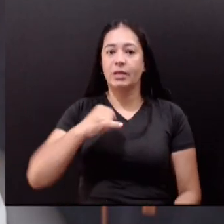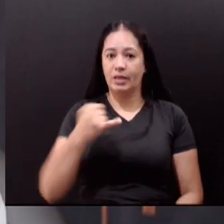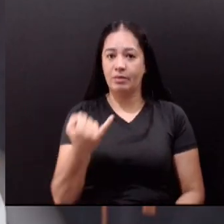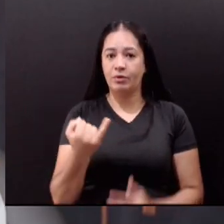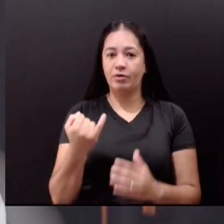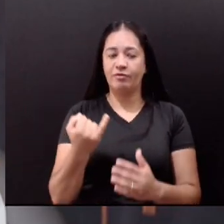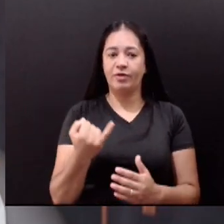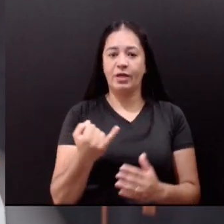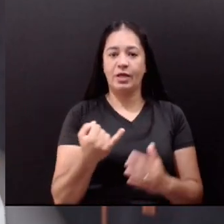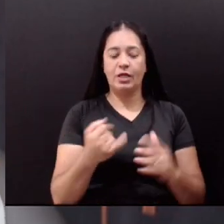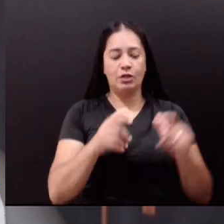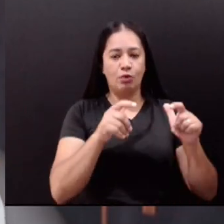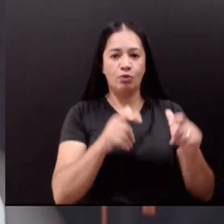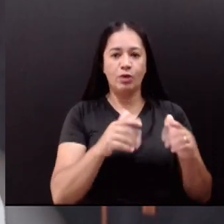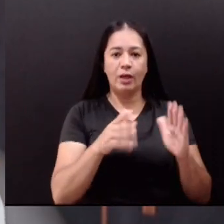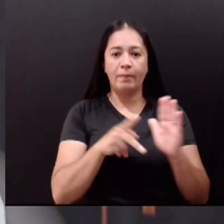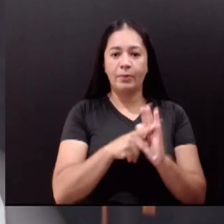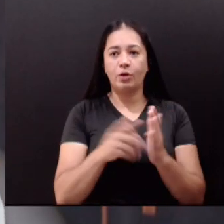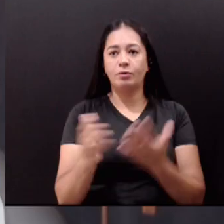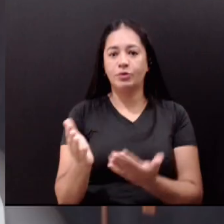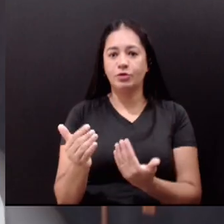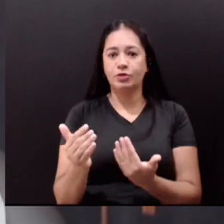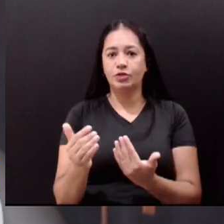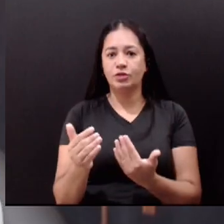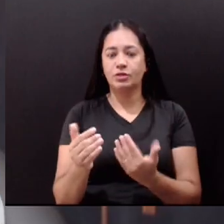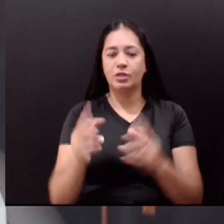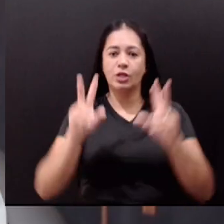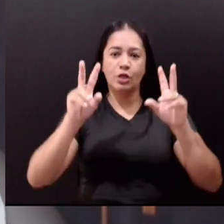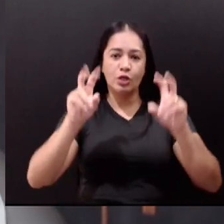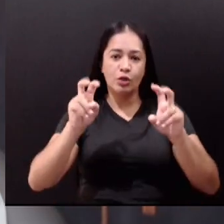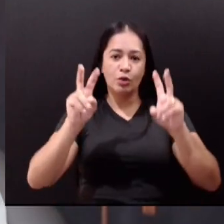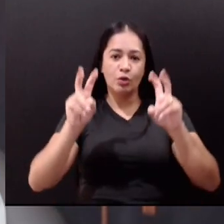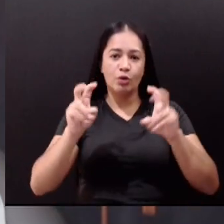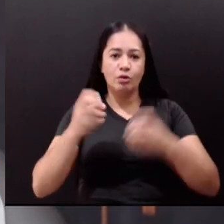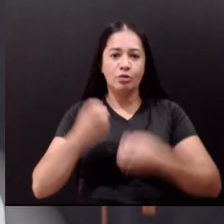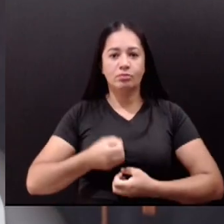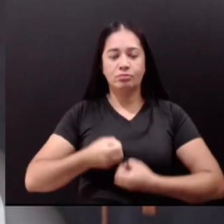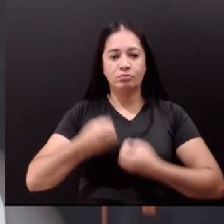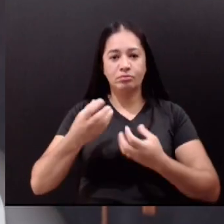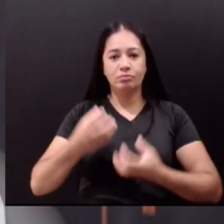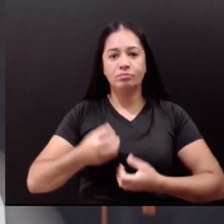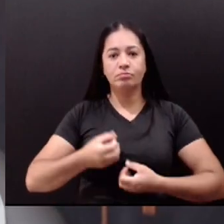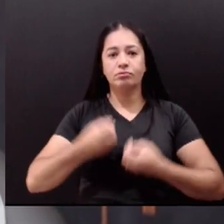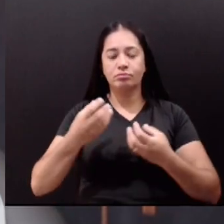jovens para colocar esses assuntos difíceis e polêmicos, Uhum.